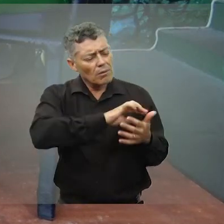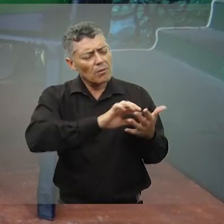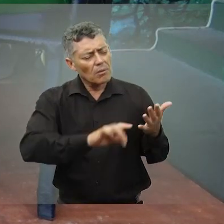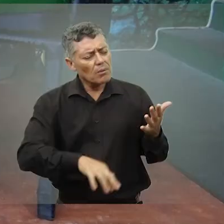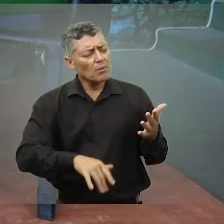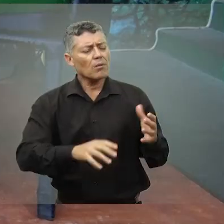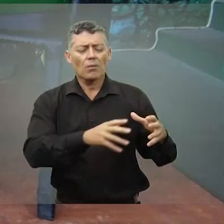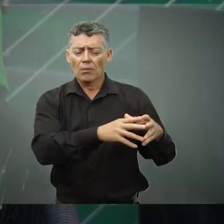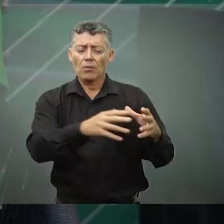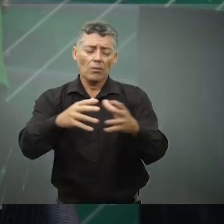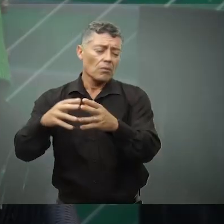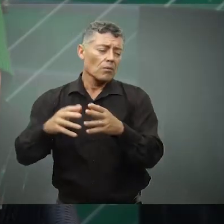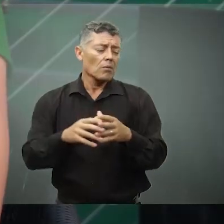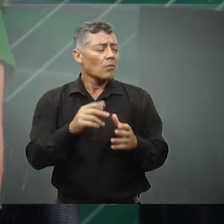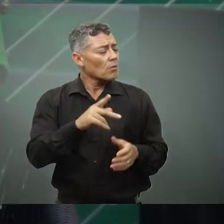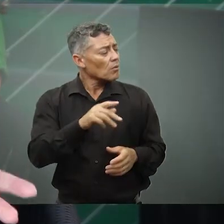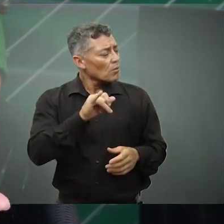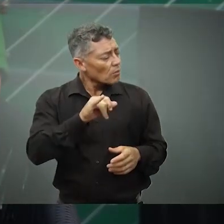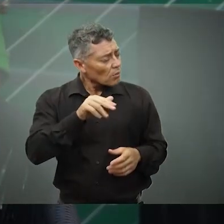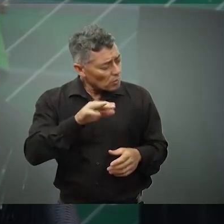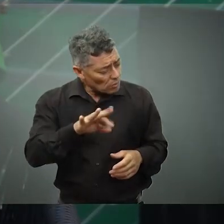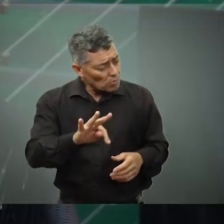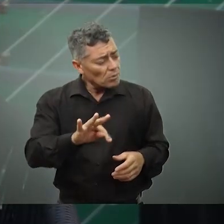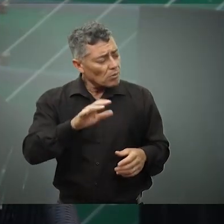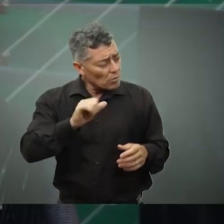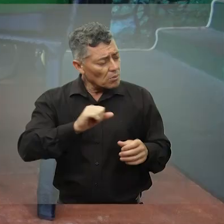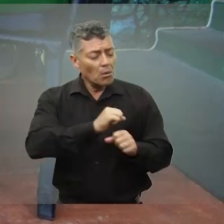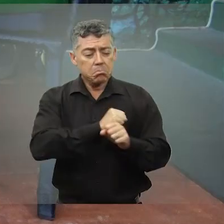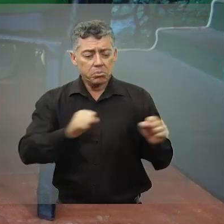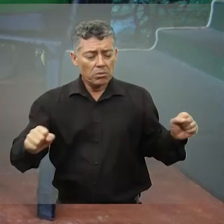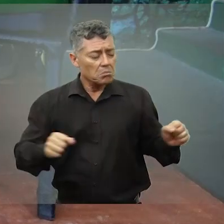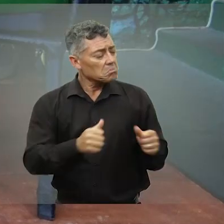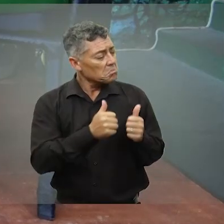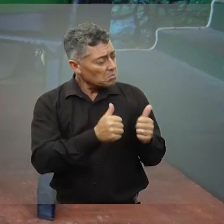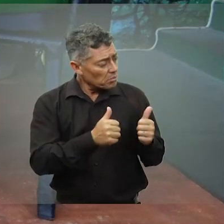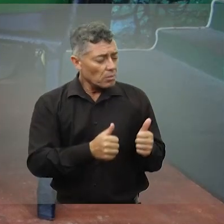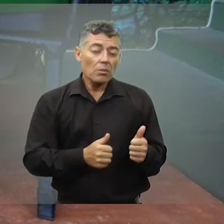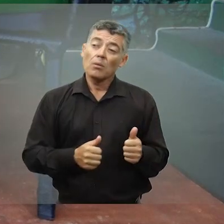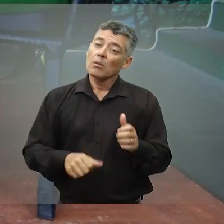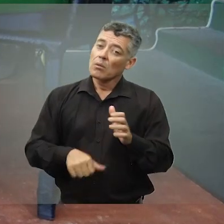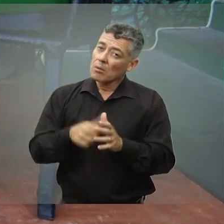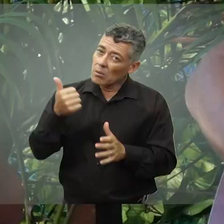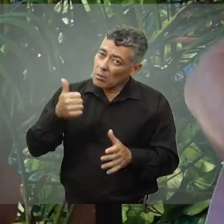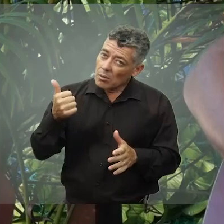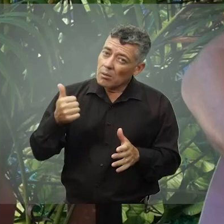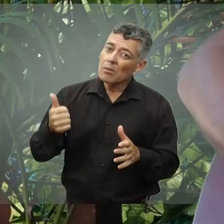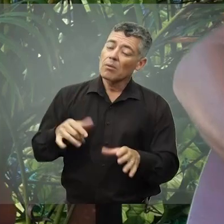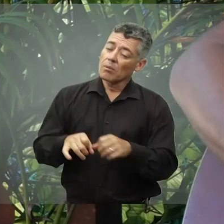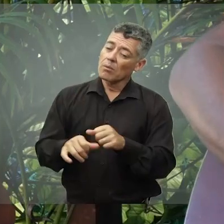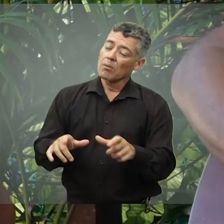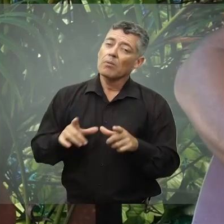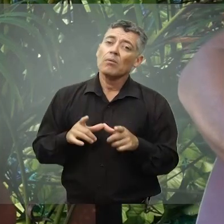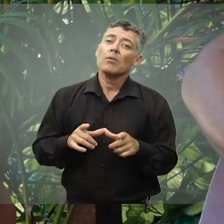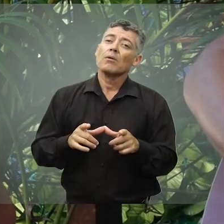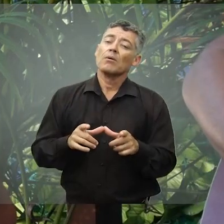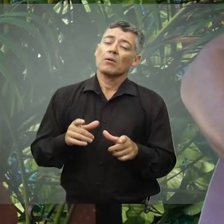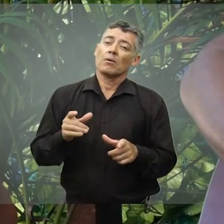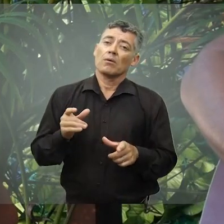né? Até chegar a banda Pimenta Nativa, que também estourou, né? Exato. No Brasil. É, a primeira formação foi essa.